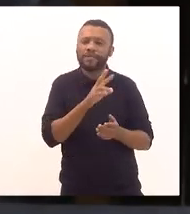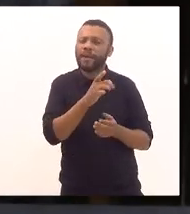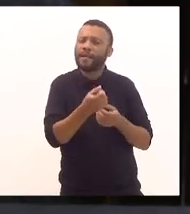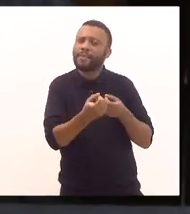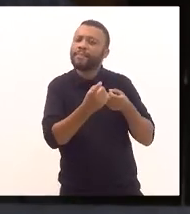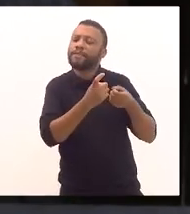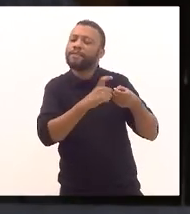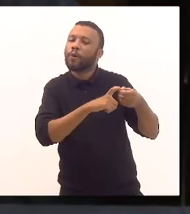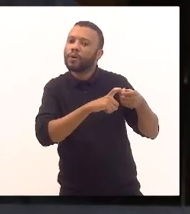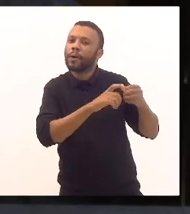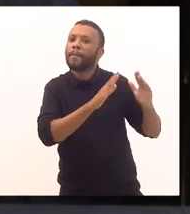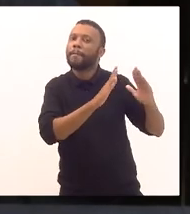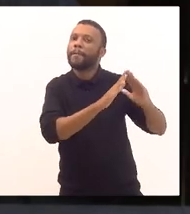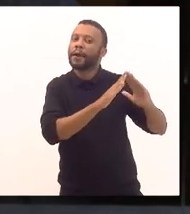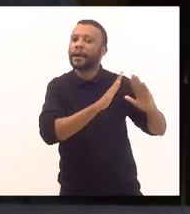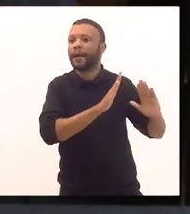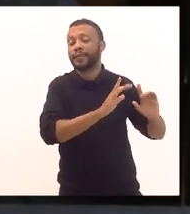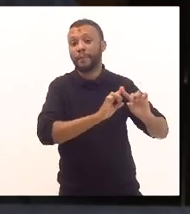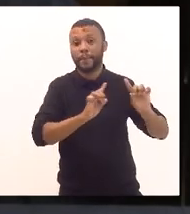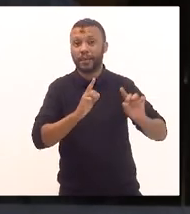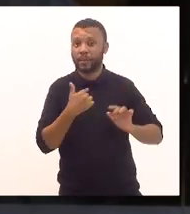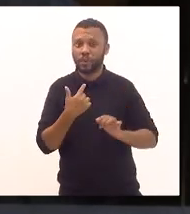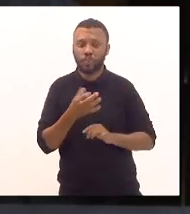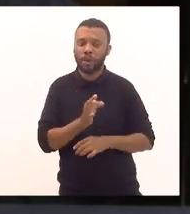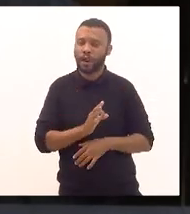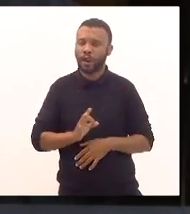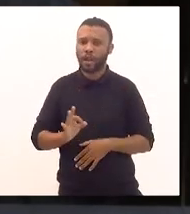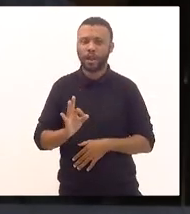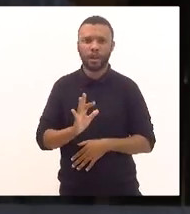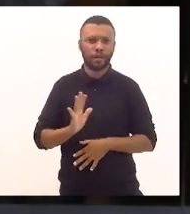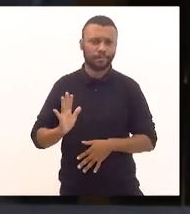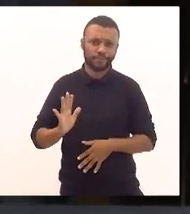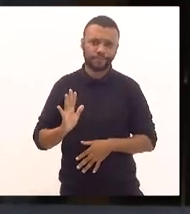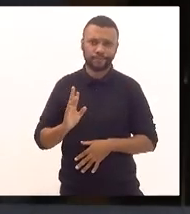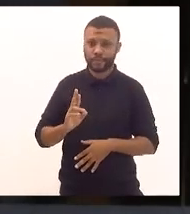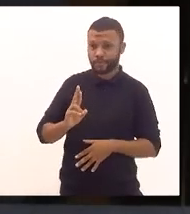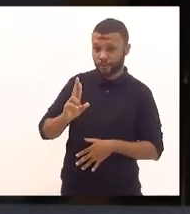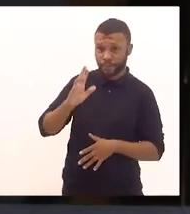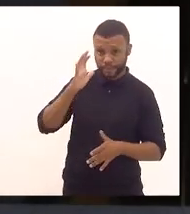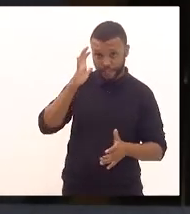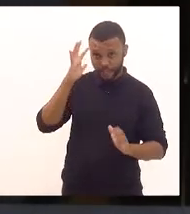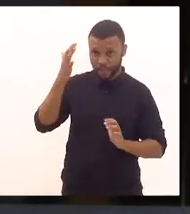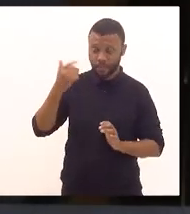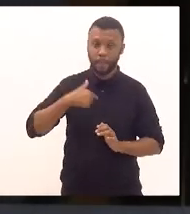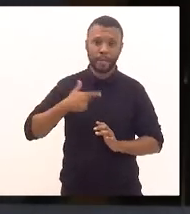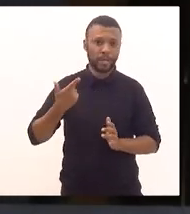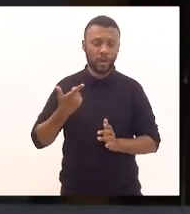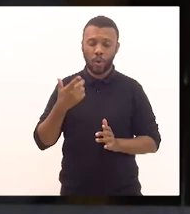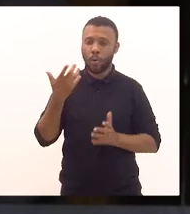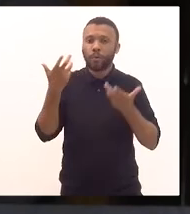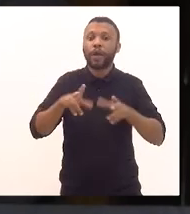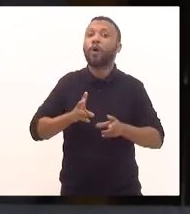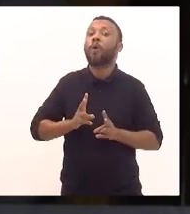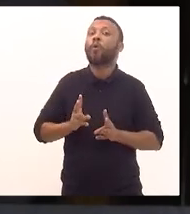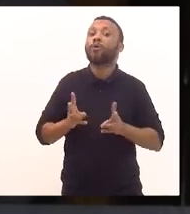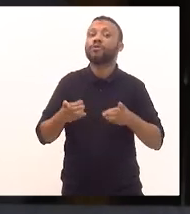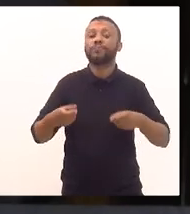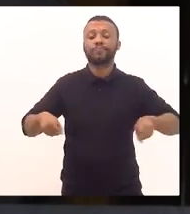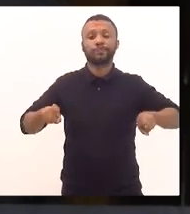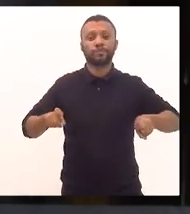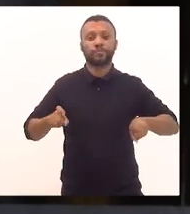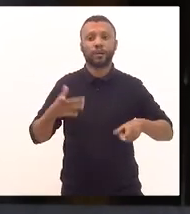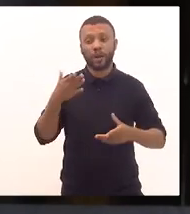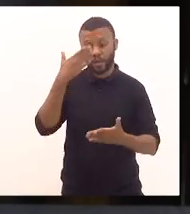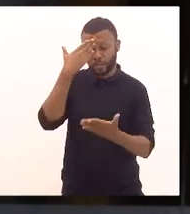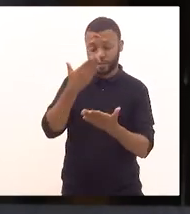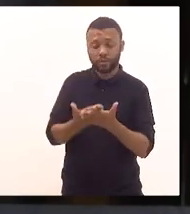retornar para casa mas eu não estarei mais a decisão minha Oi e eu acho que eu já dei a minha